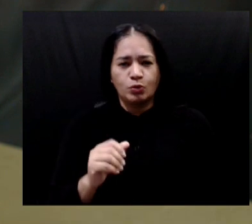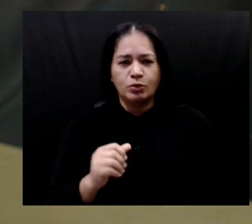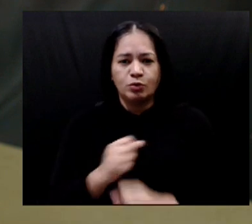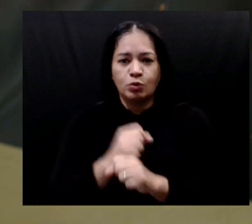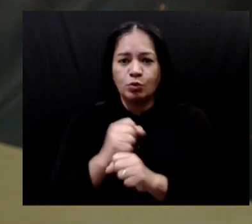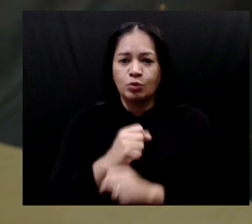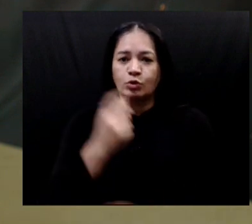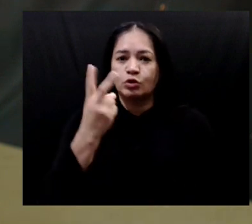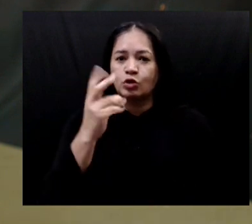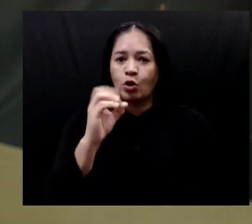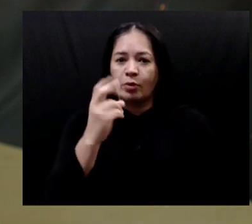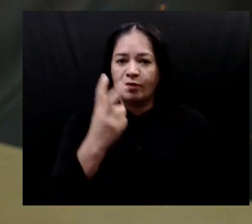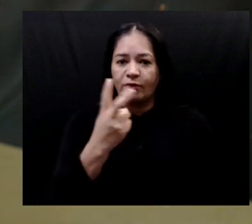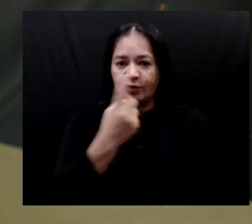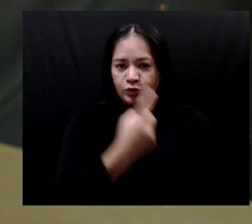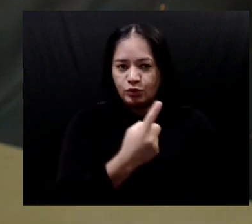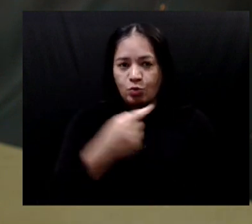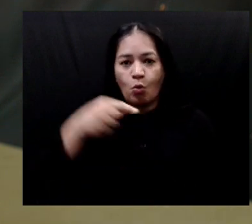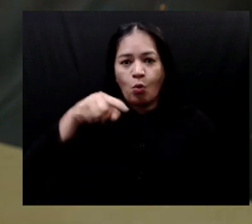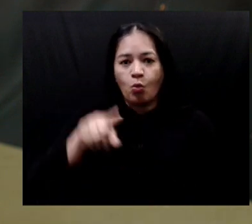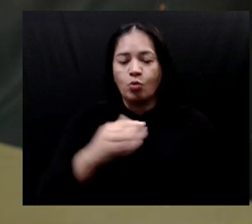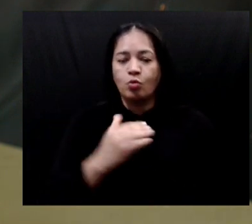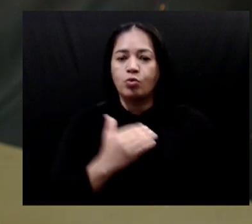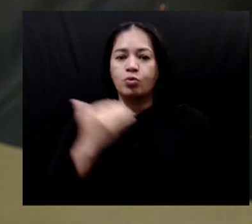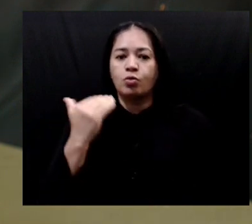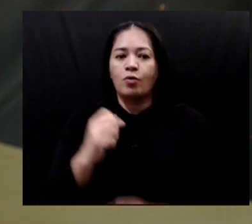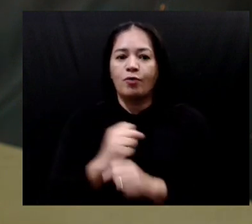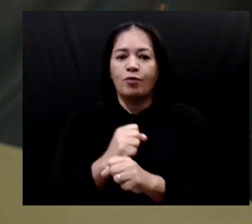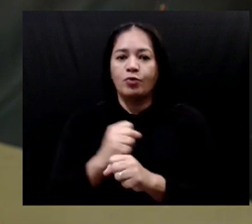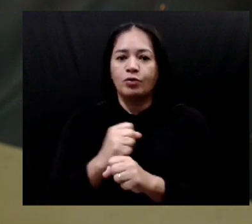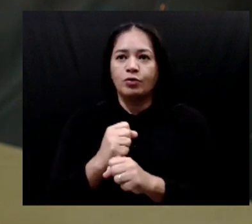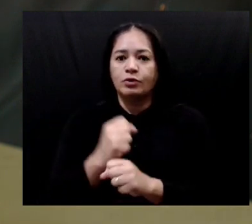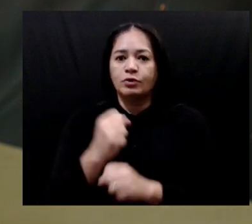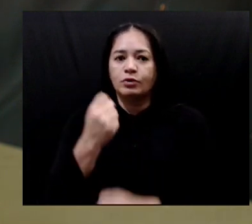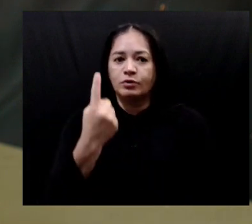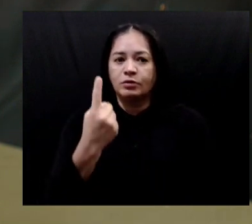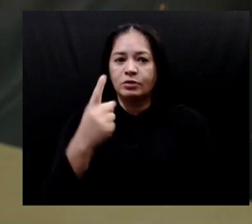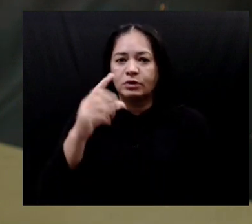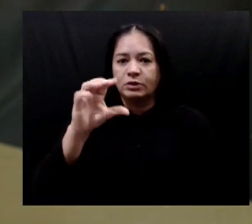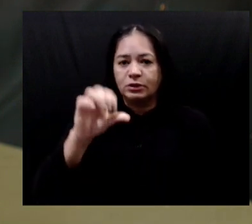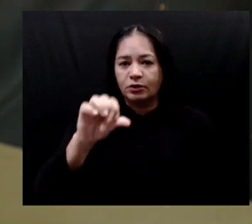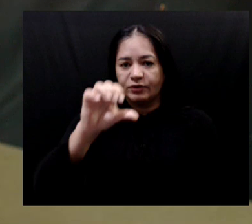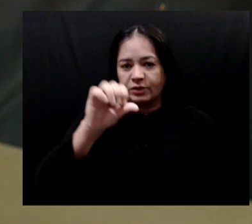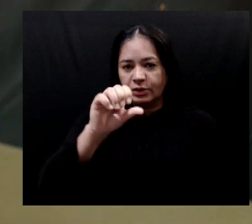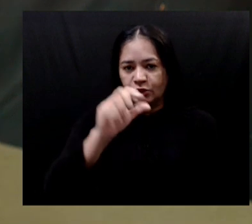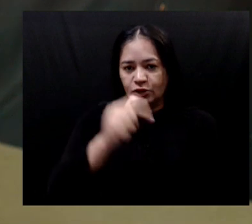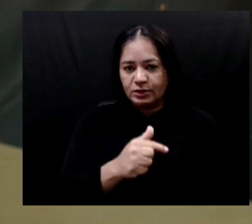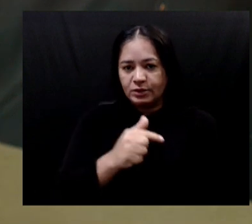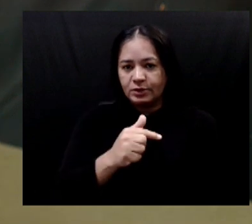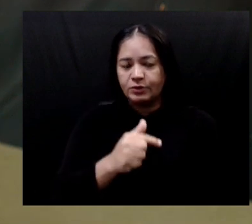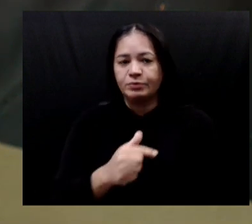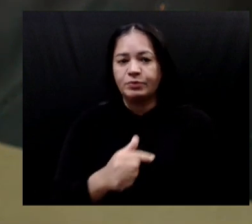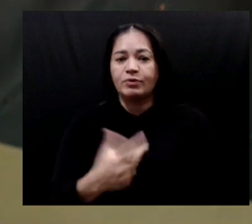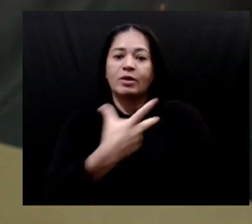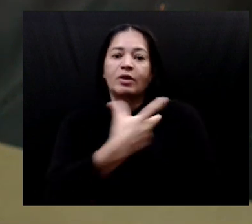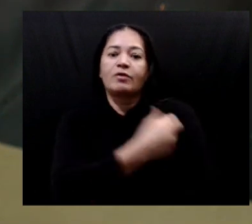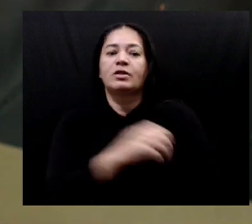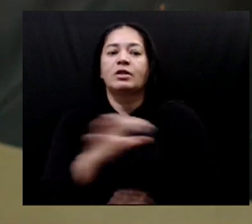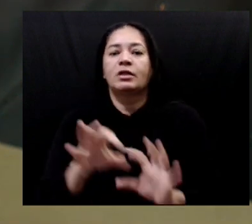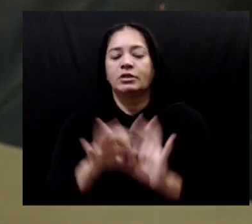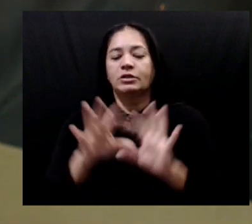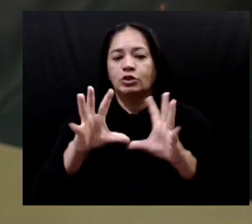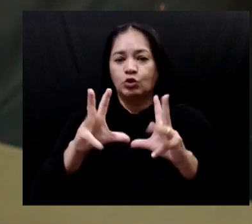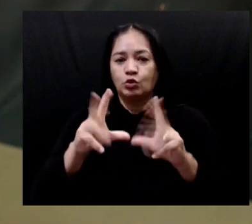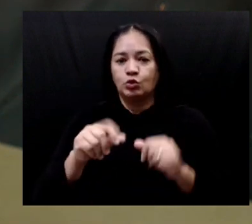e o último óbito pela doença aconteceu em 1997. A vacina está disponível em todas as unidades básicas